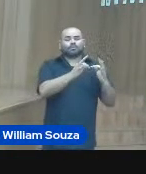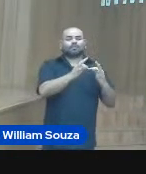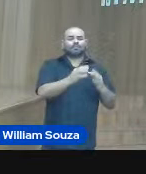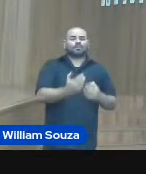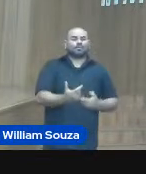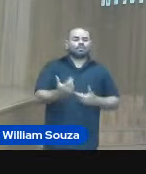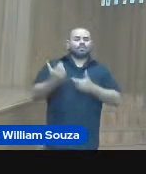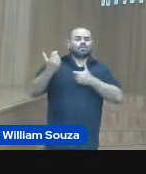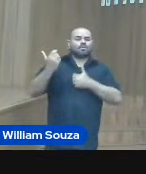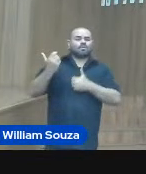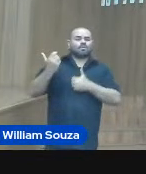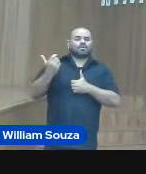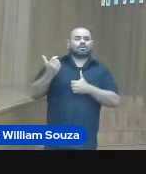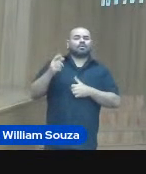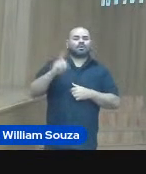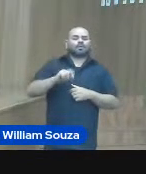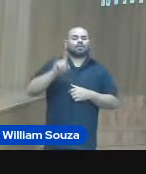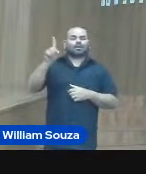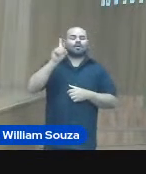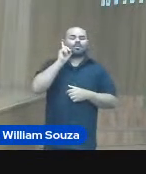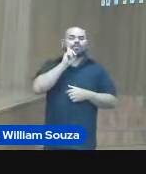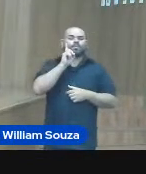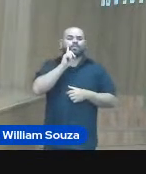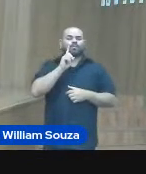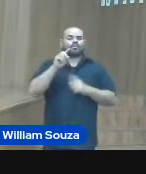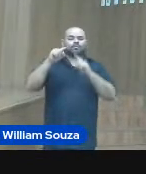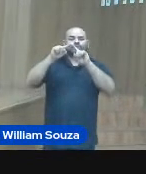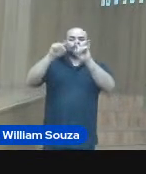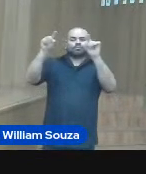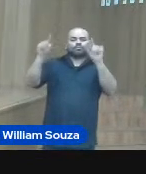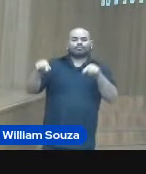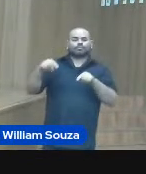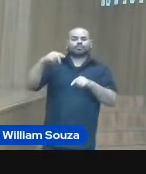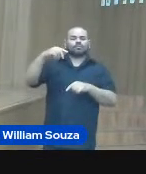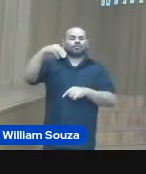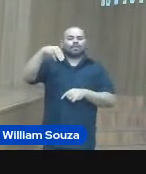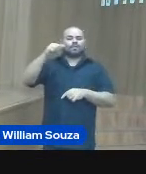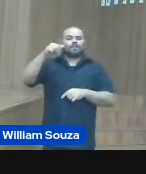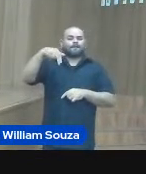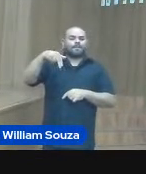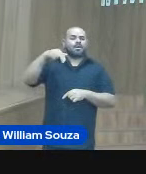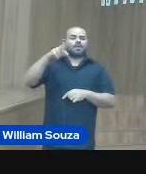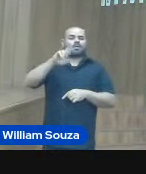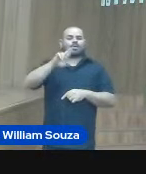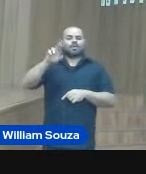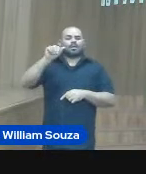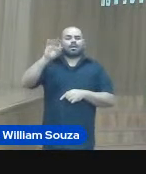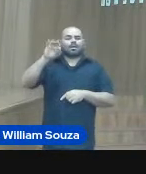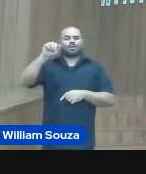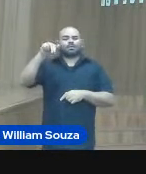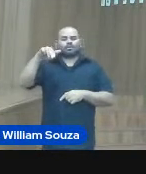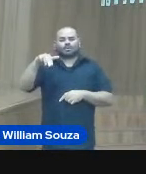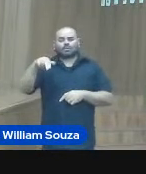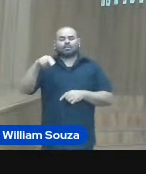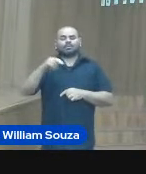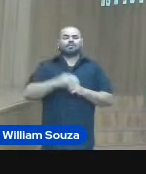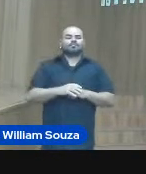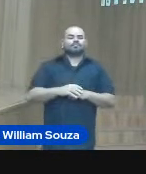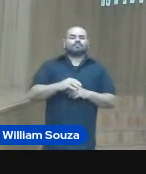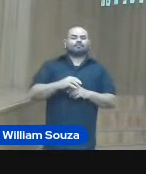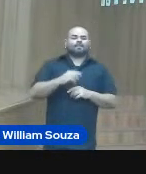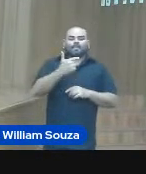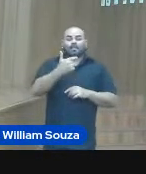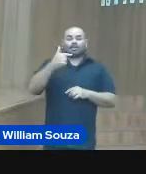o projeto Manhattan construiu uma bomba atômica, duas bombas atômicas em 27 meses.